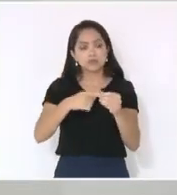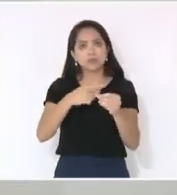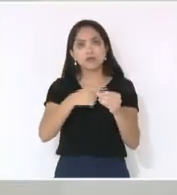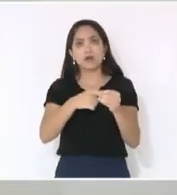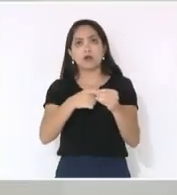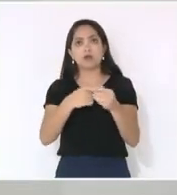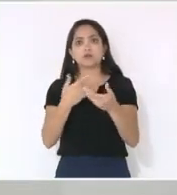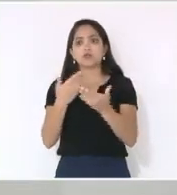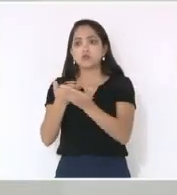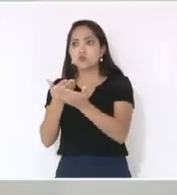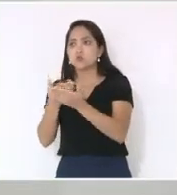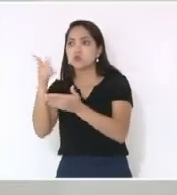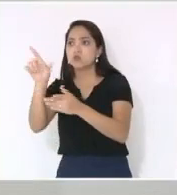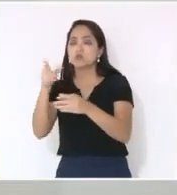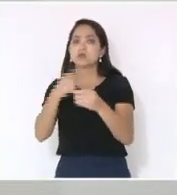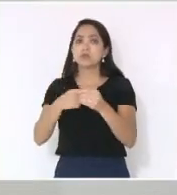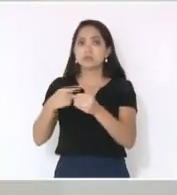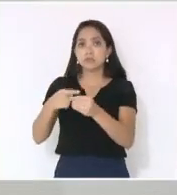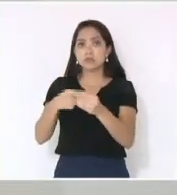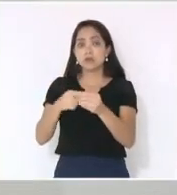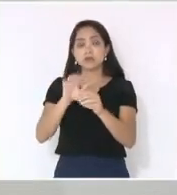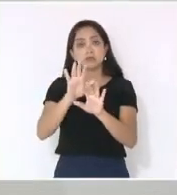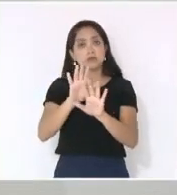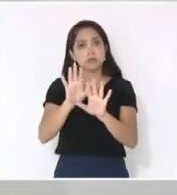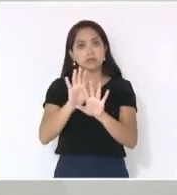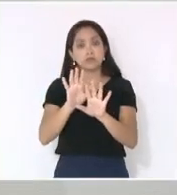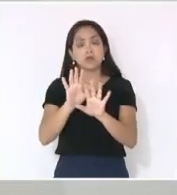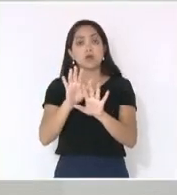falamos em saúde,